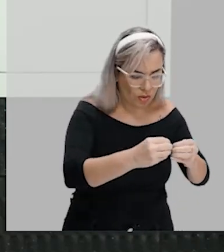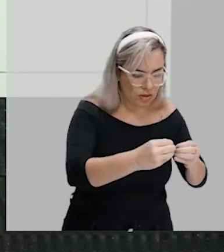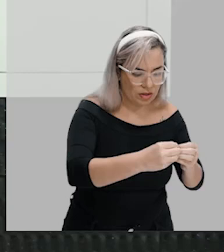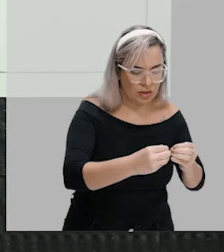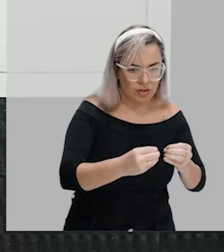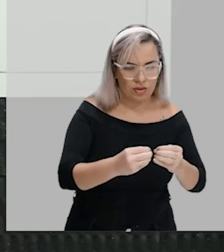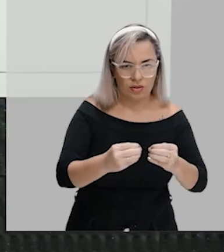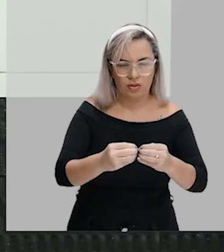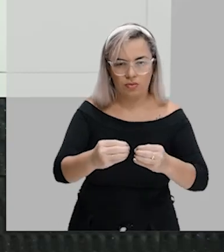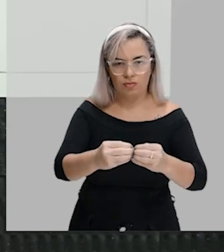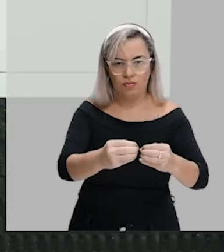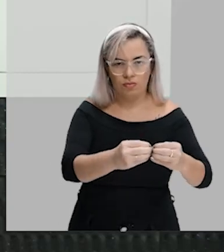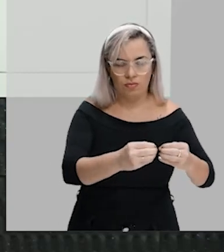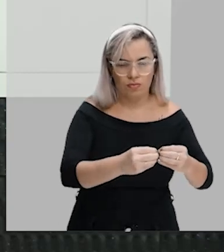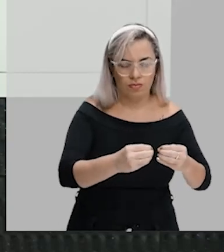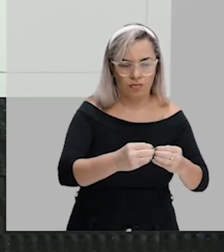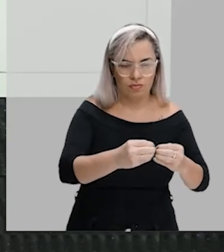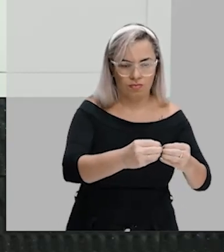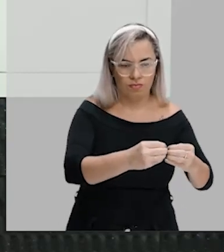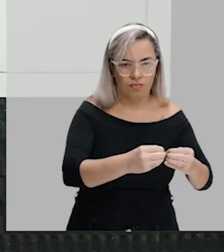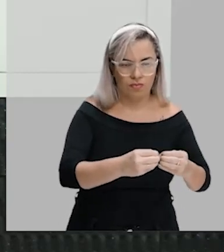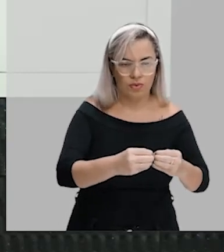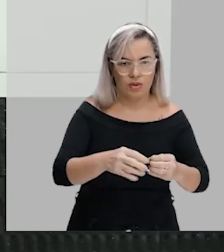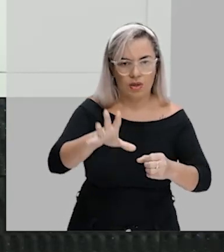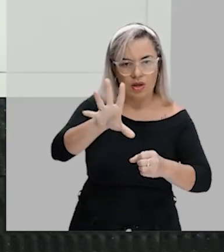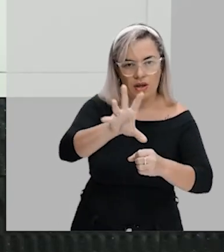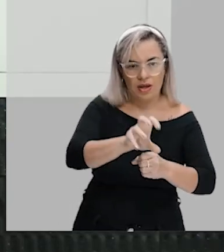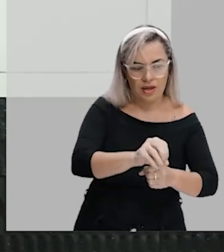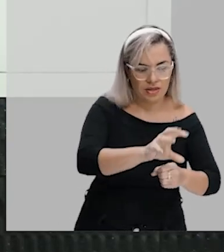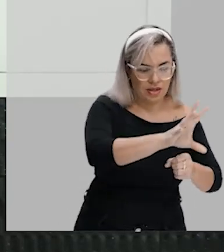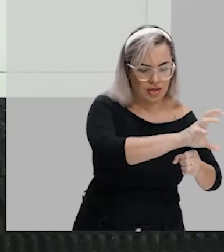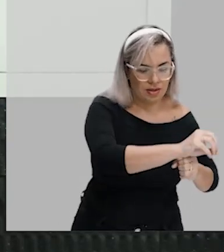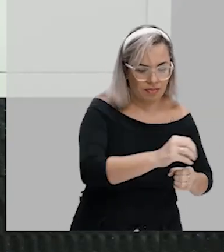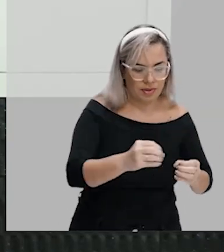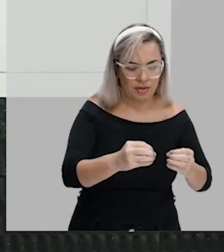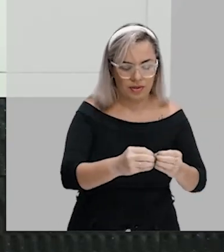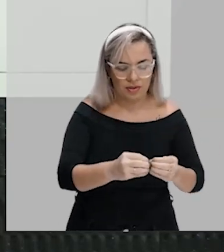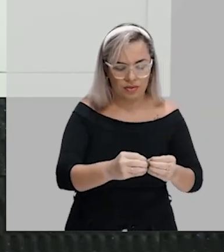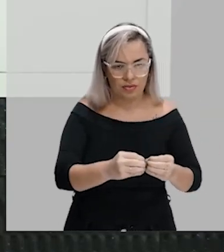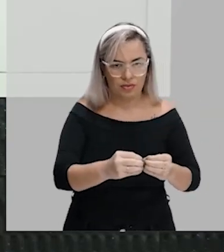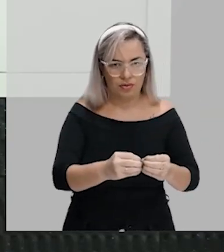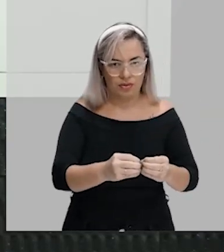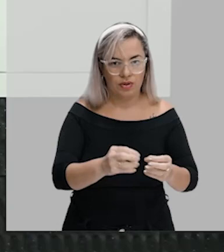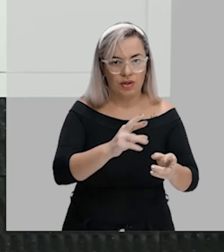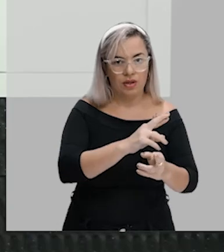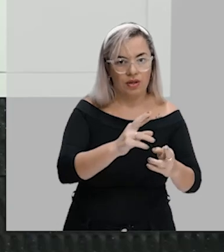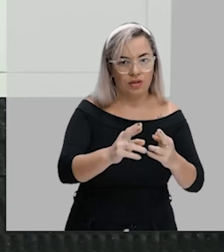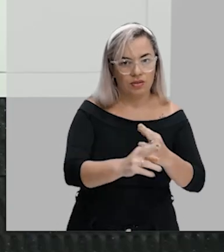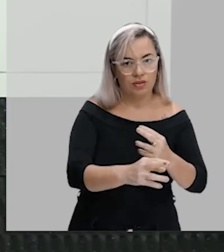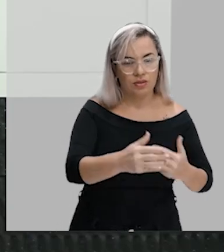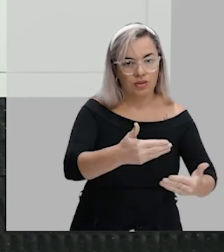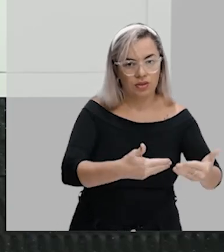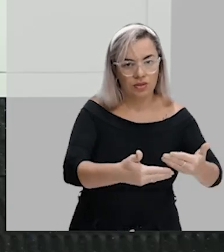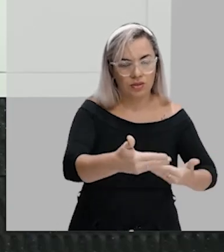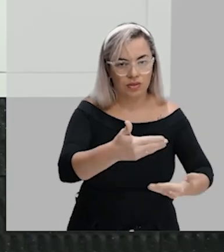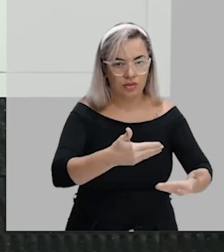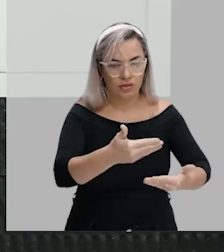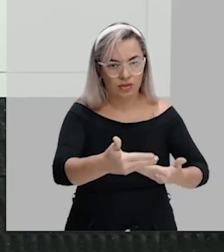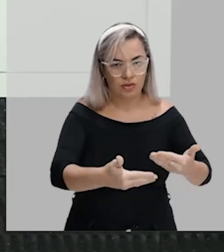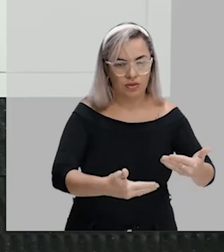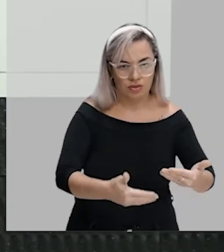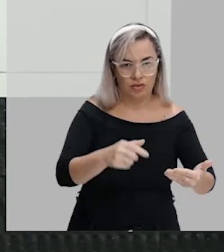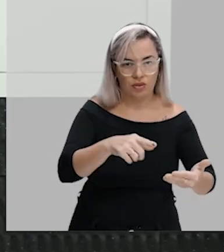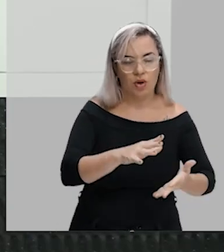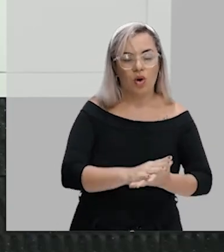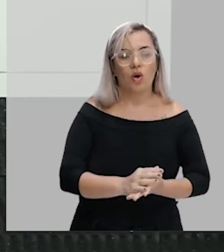certo? Então, a informação ela passa de uma partícula para outra, certo? Esse é o exemplo de uma onda mecânica. O som é